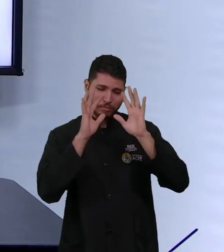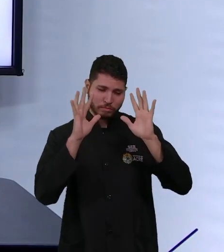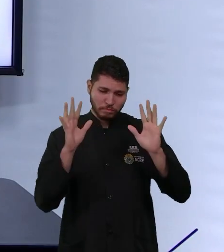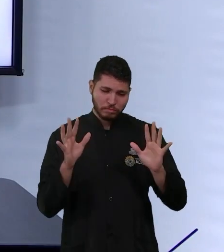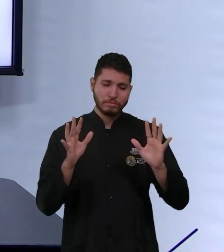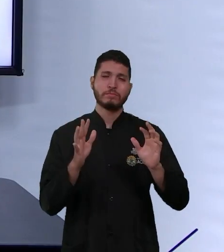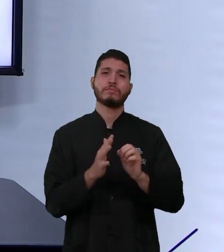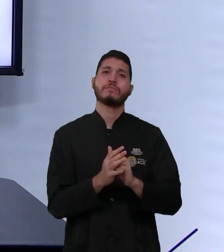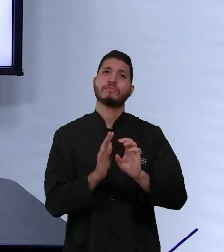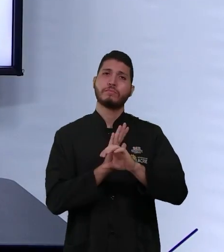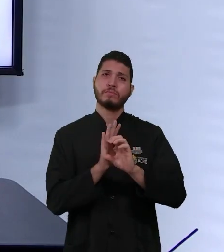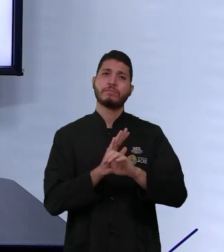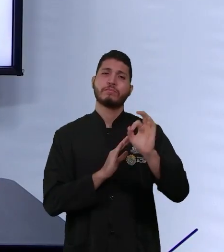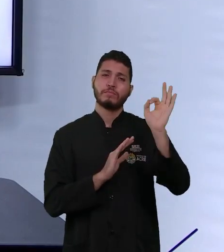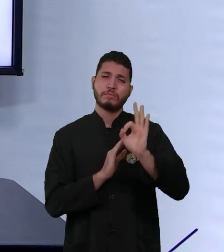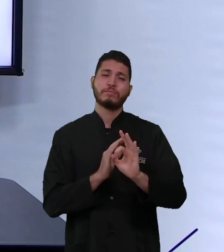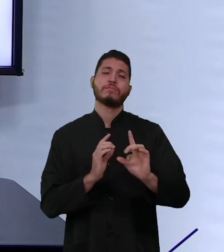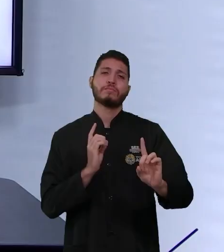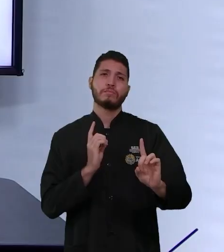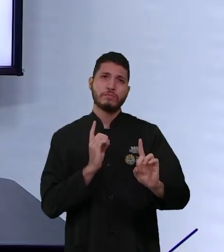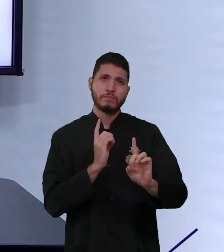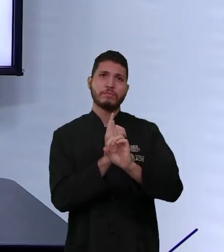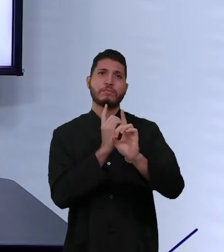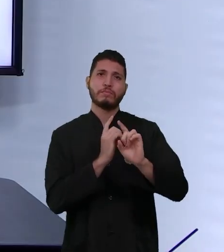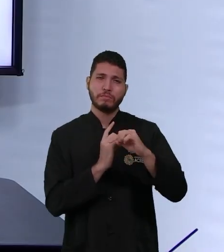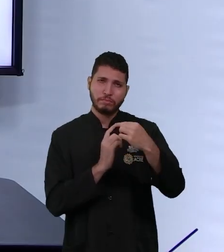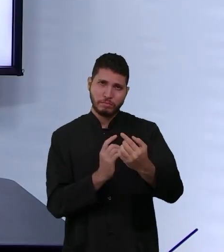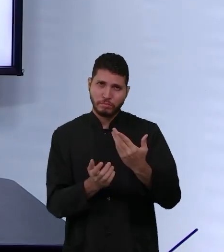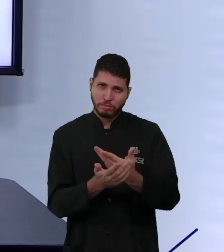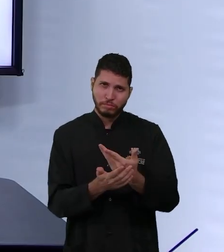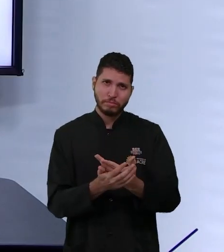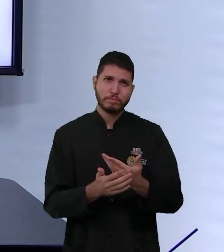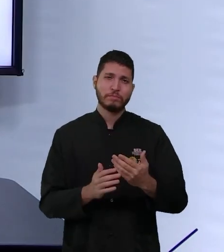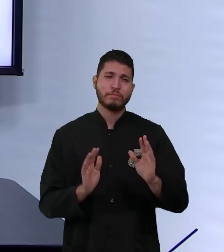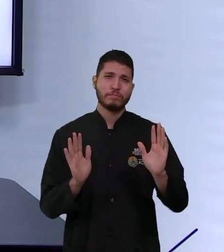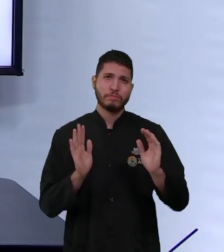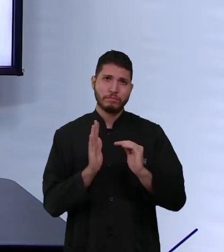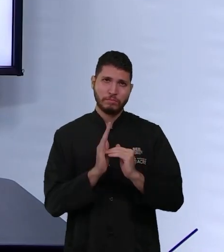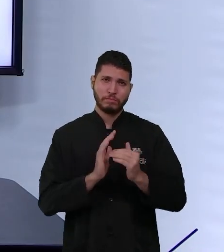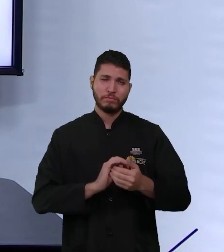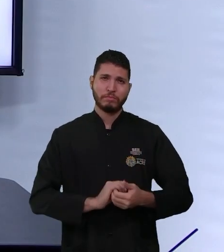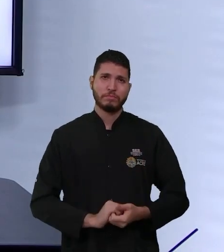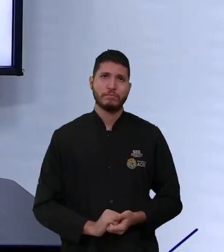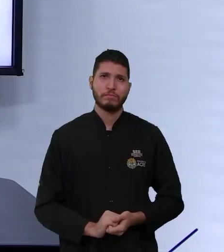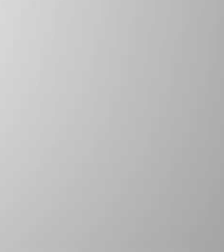de porcentagem e nós nos encontramos em uma próxima aula. Até mais!